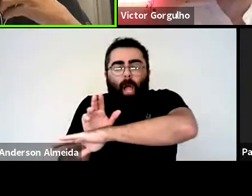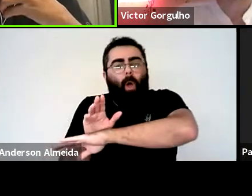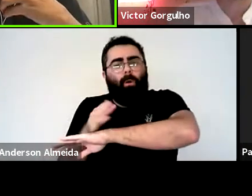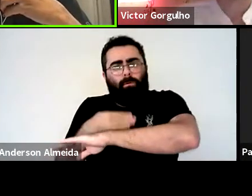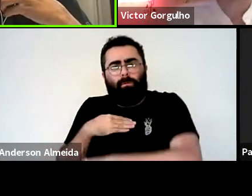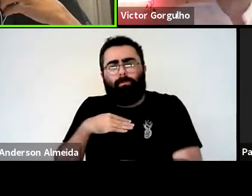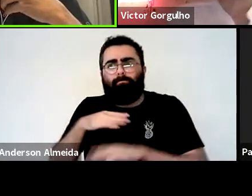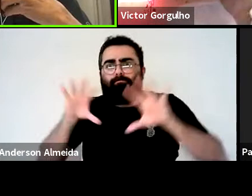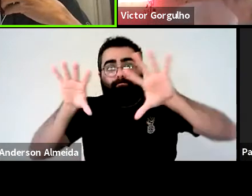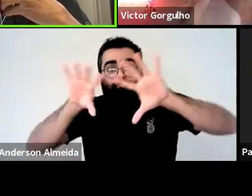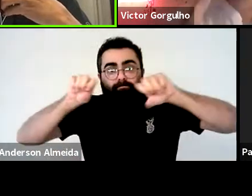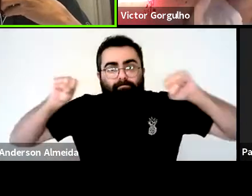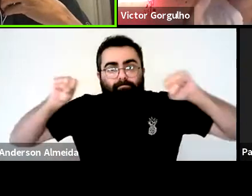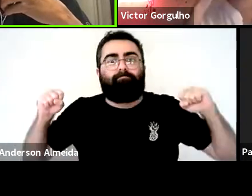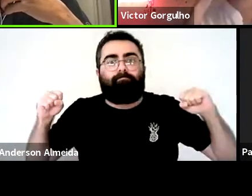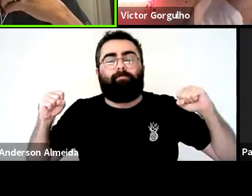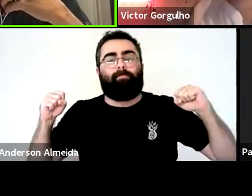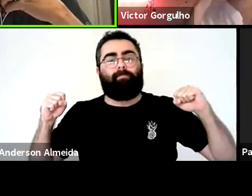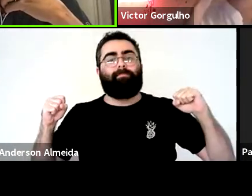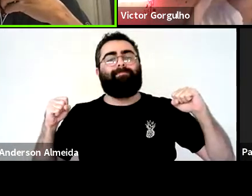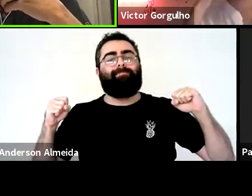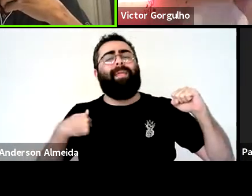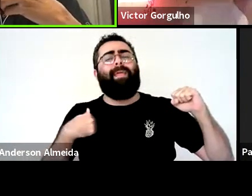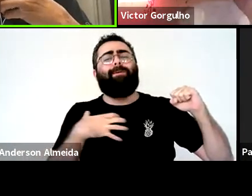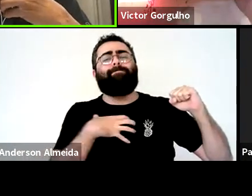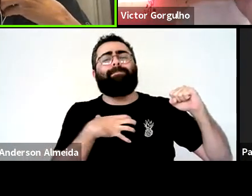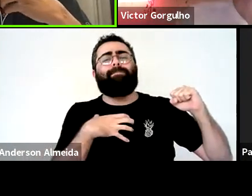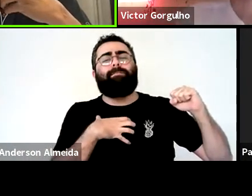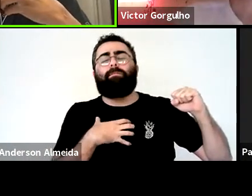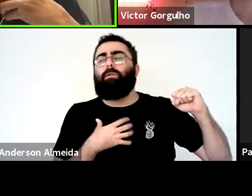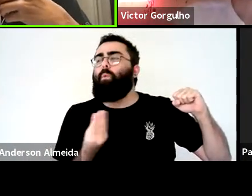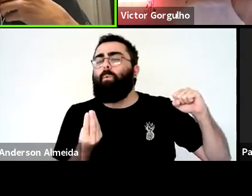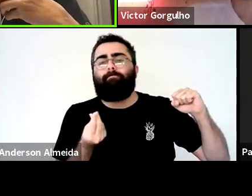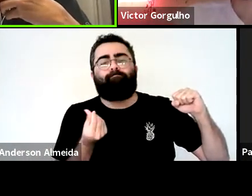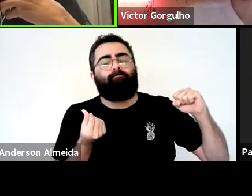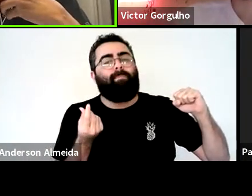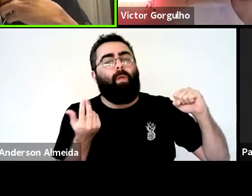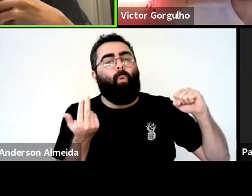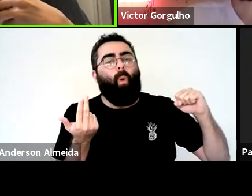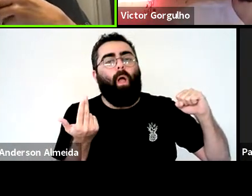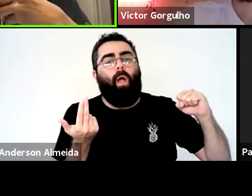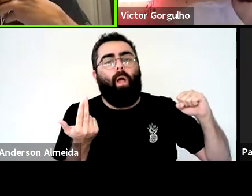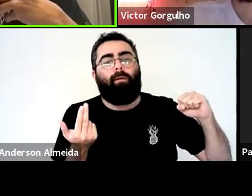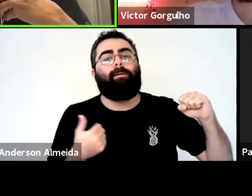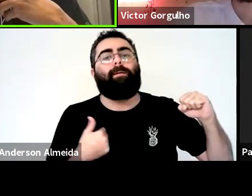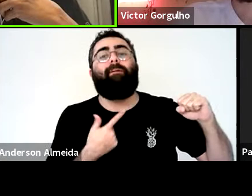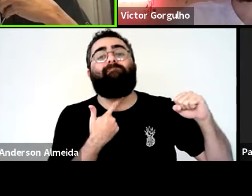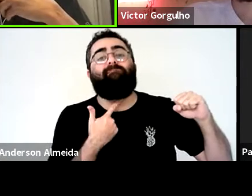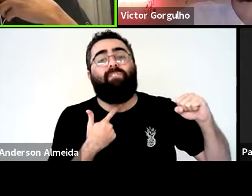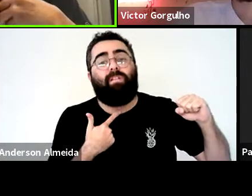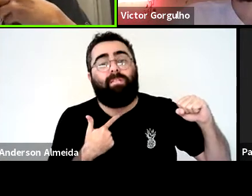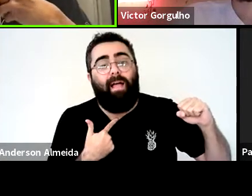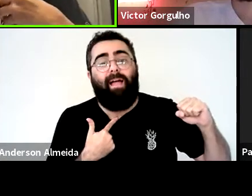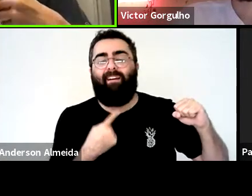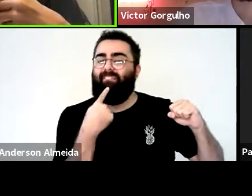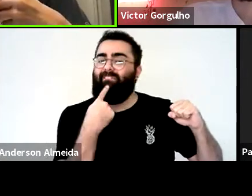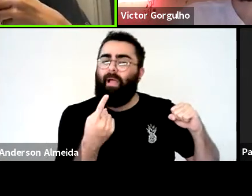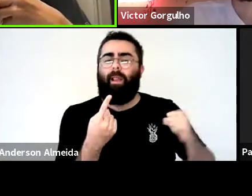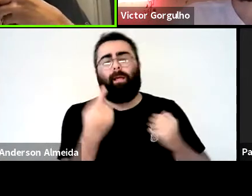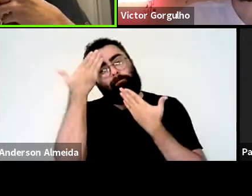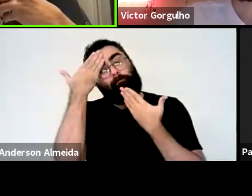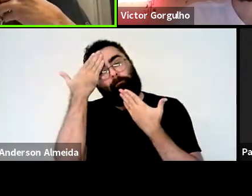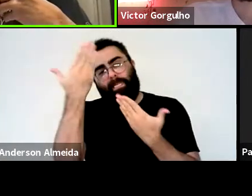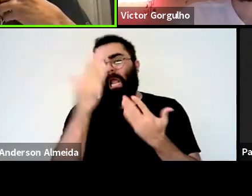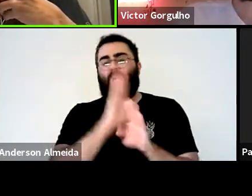o que eu sinto imediatamente é uma vontade de dizer com vocês e agradecer a